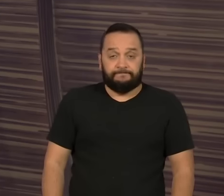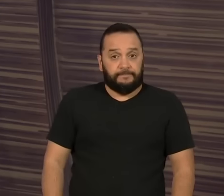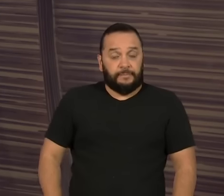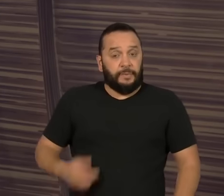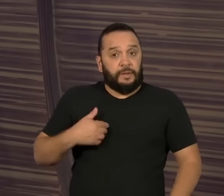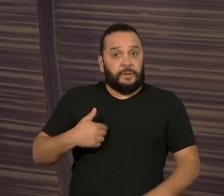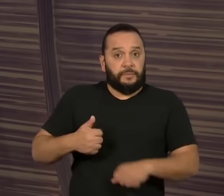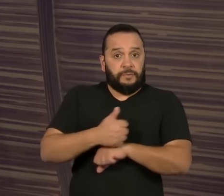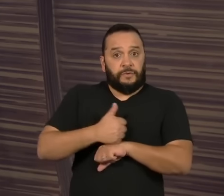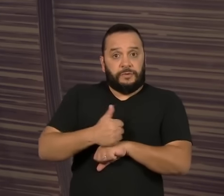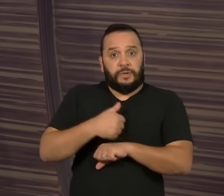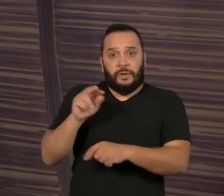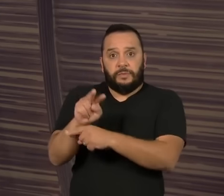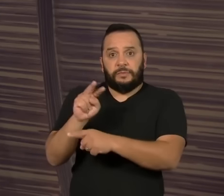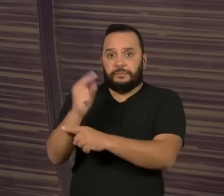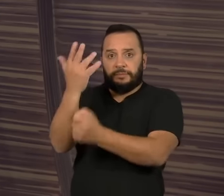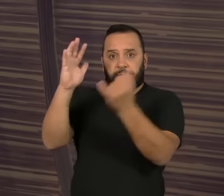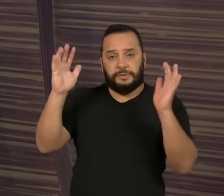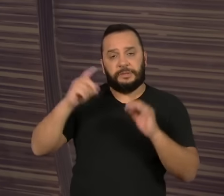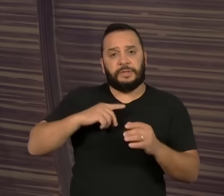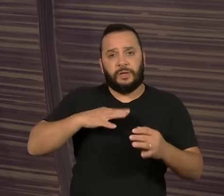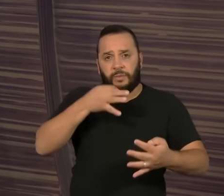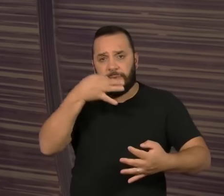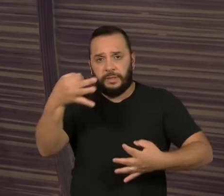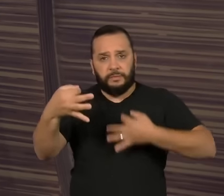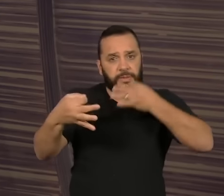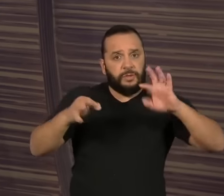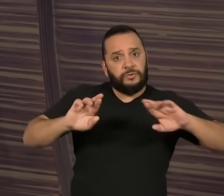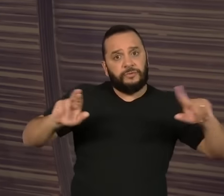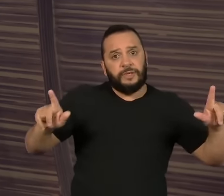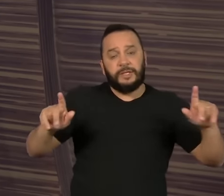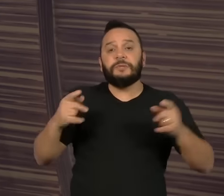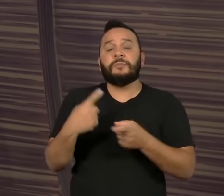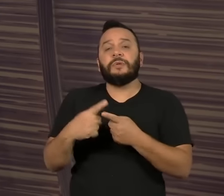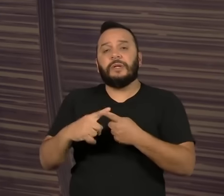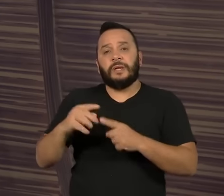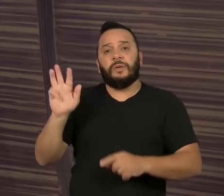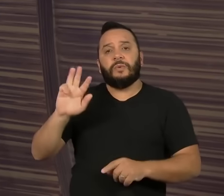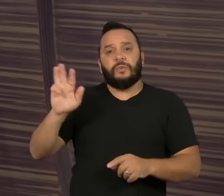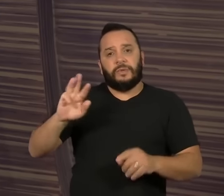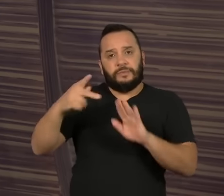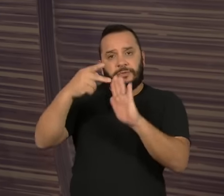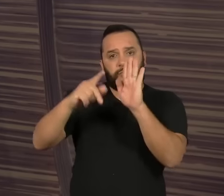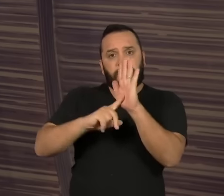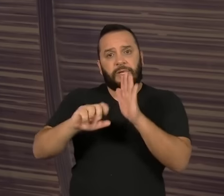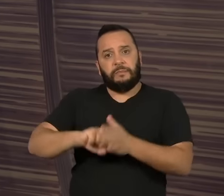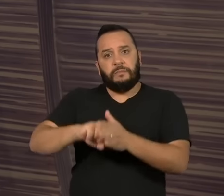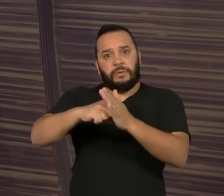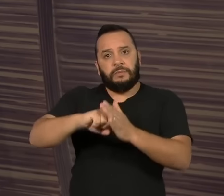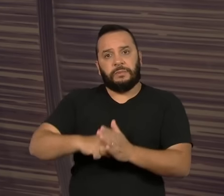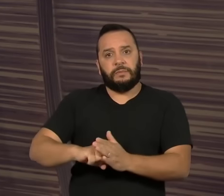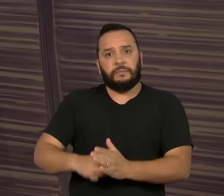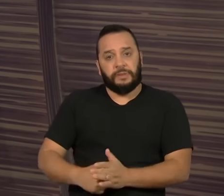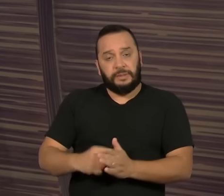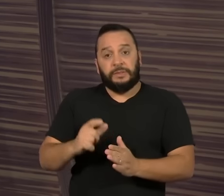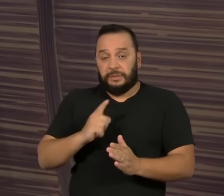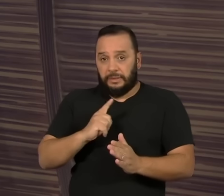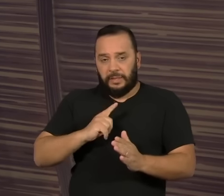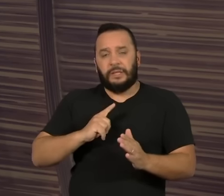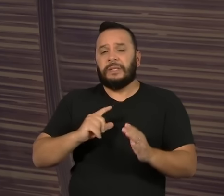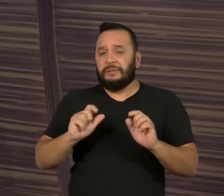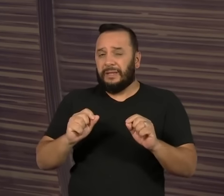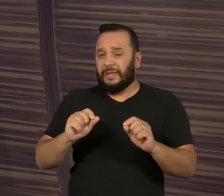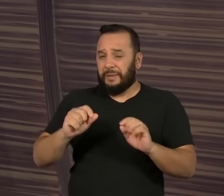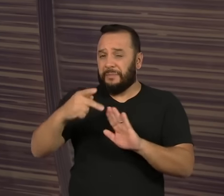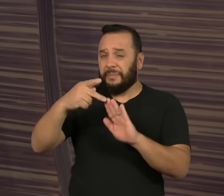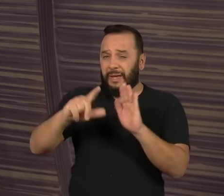Ambientalistas se dividiram em relação aos vetos do presidente Lula ao projeto de lei sobre licenciamento ambiental chamado de